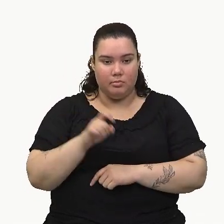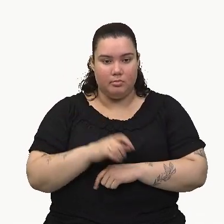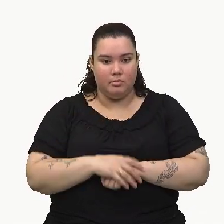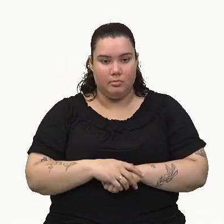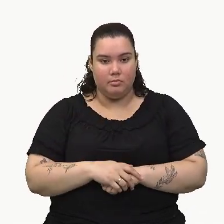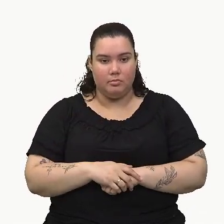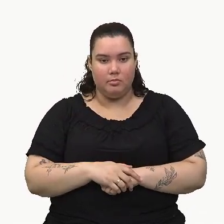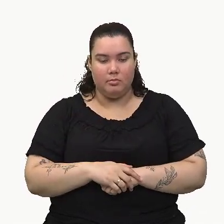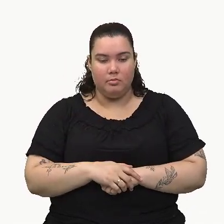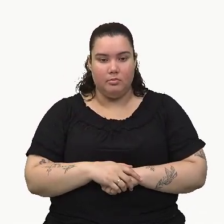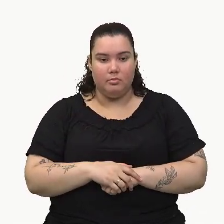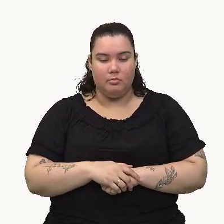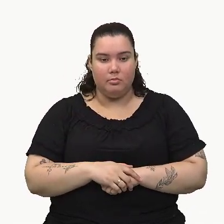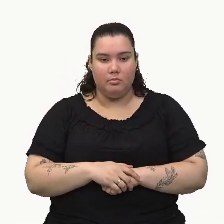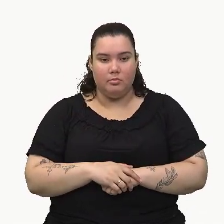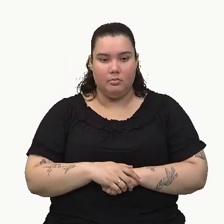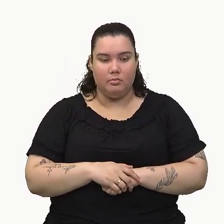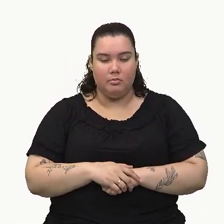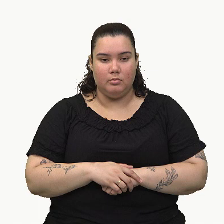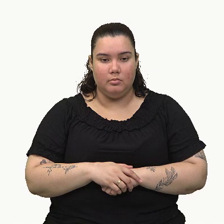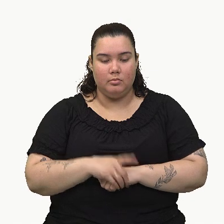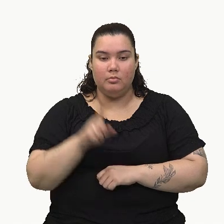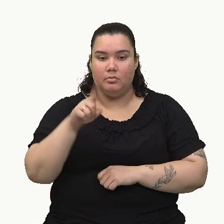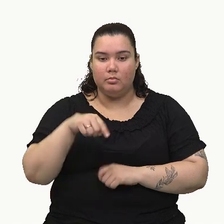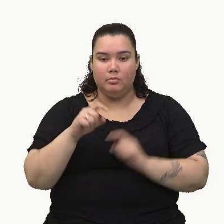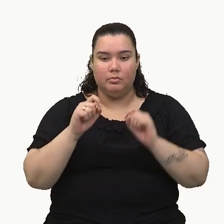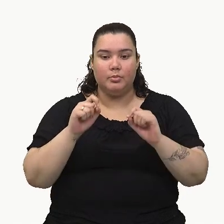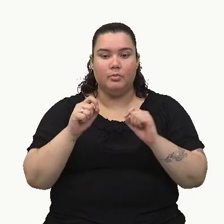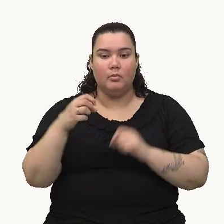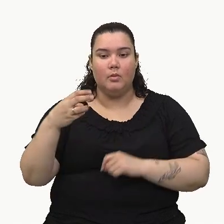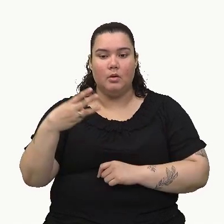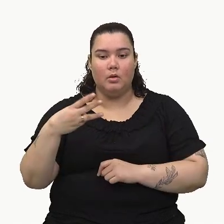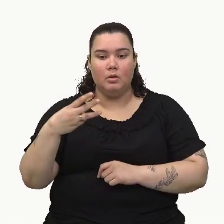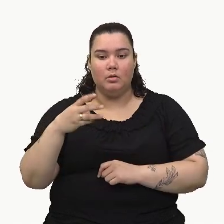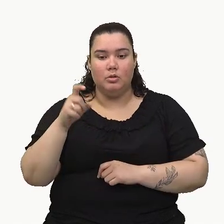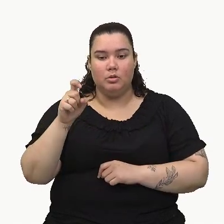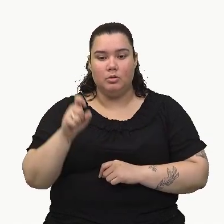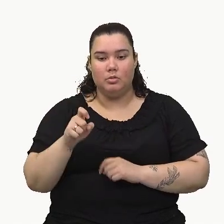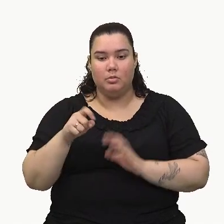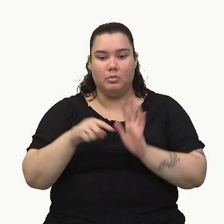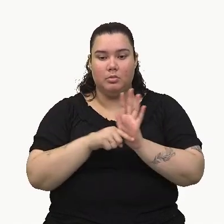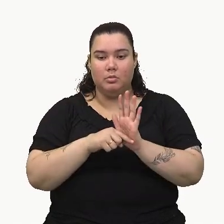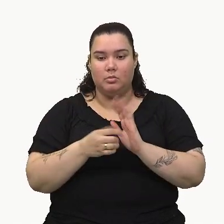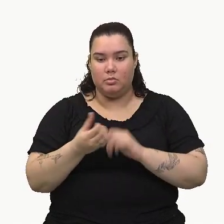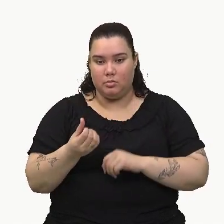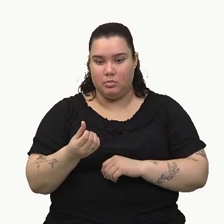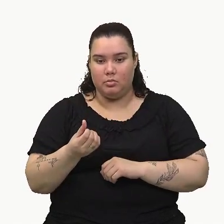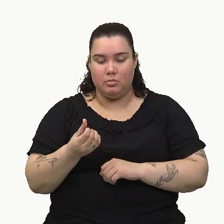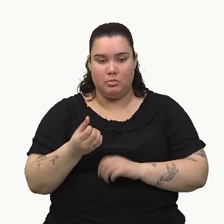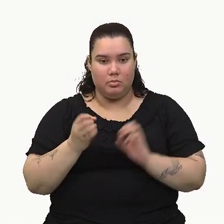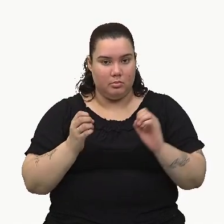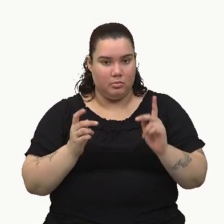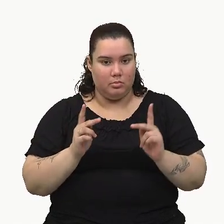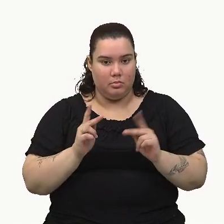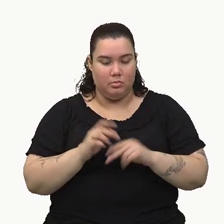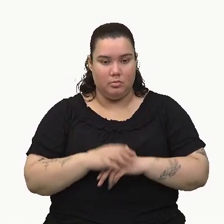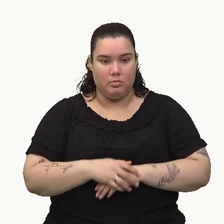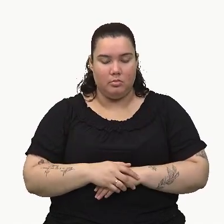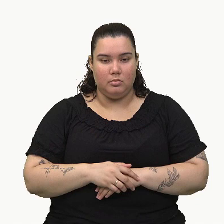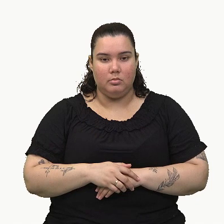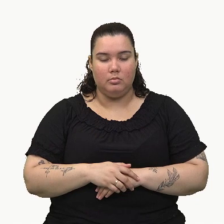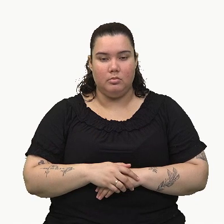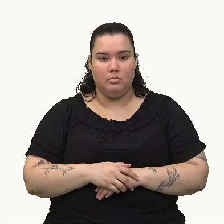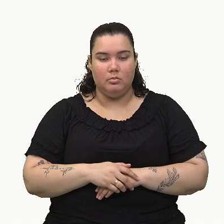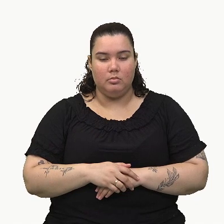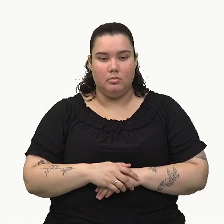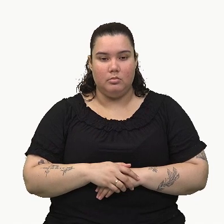de x igual a 3x menos 6. Beleza? Bem,